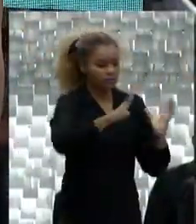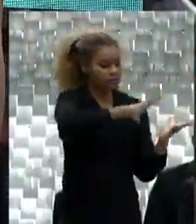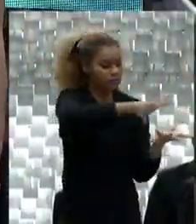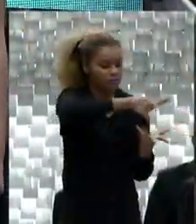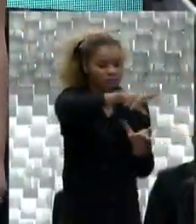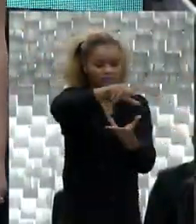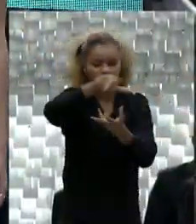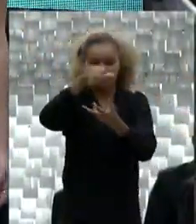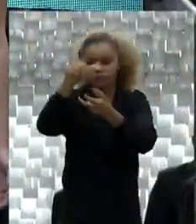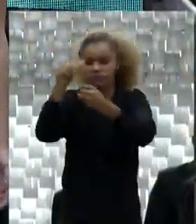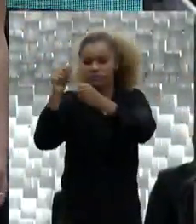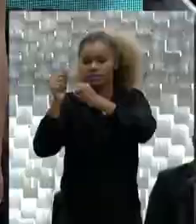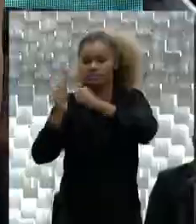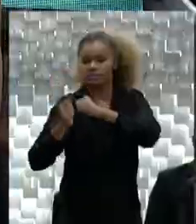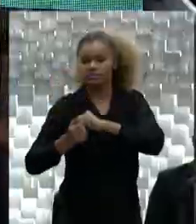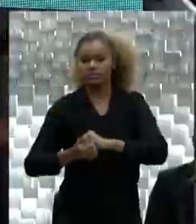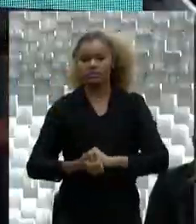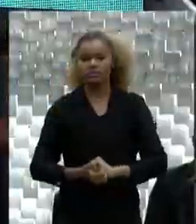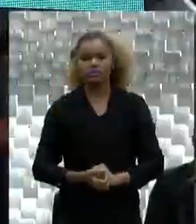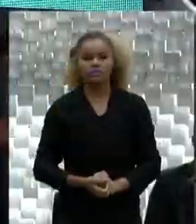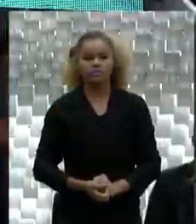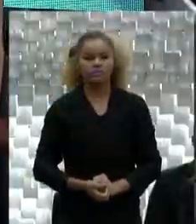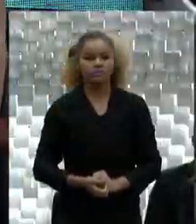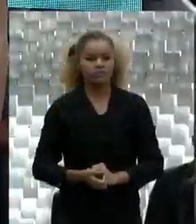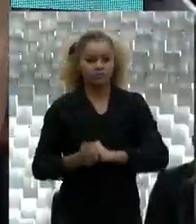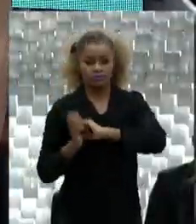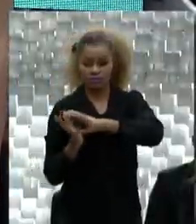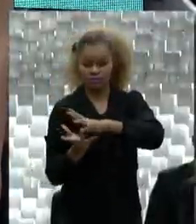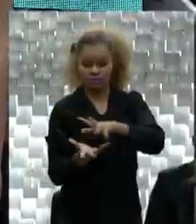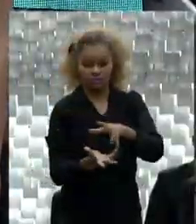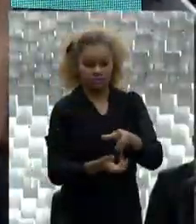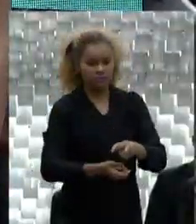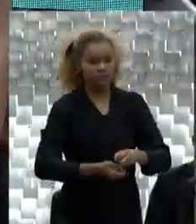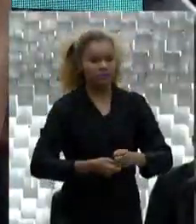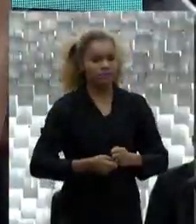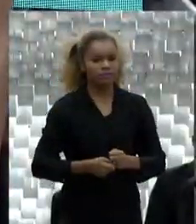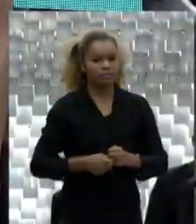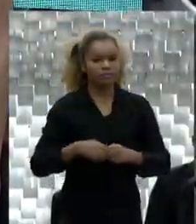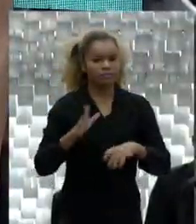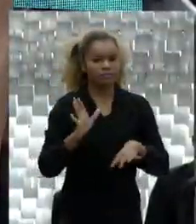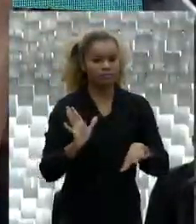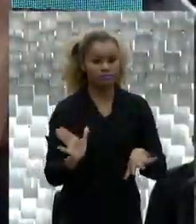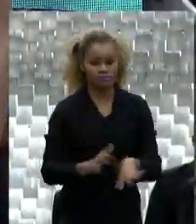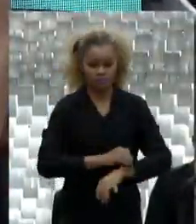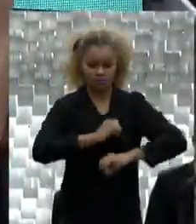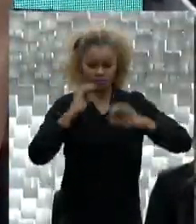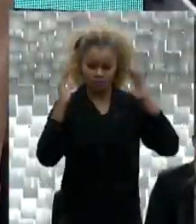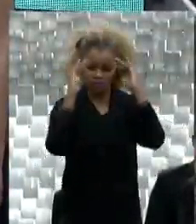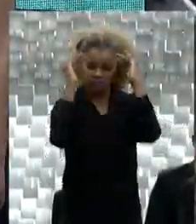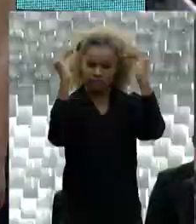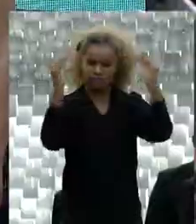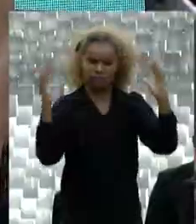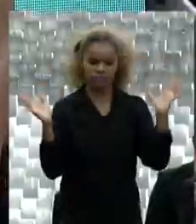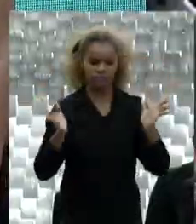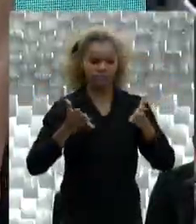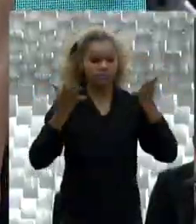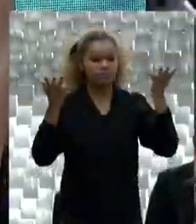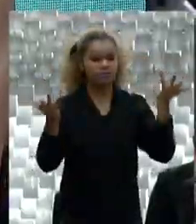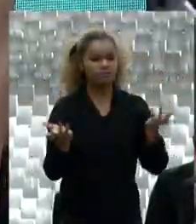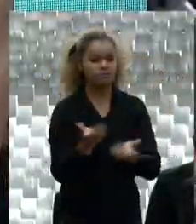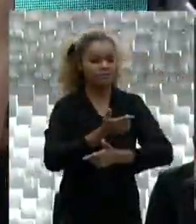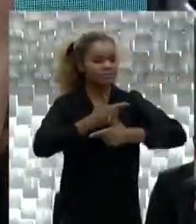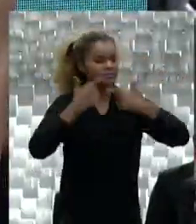iluminada ao sol do novo mundo, do que a terra mais